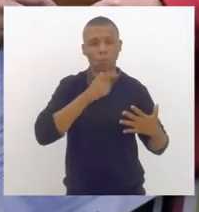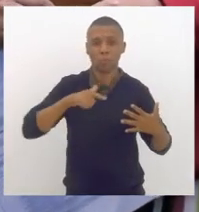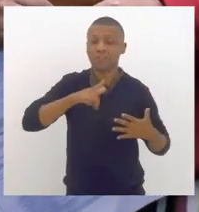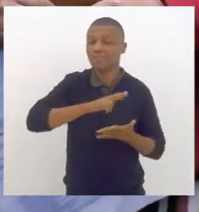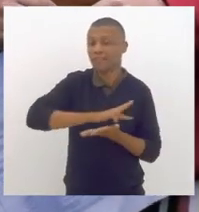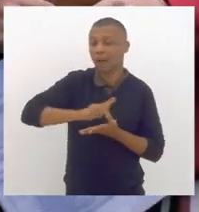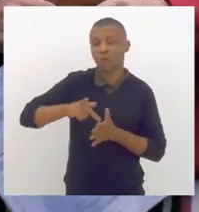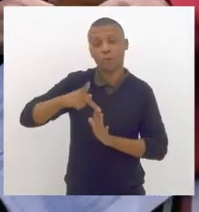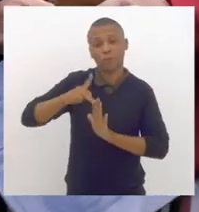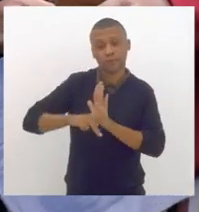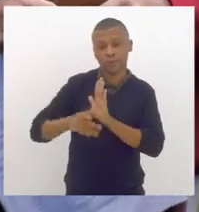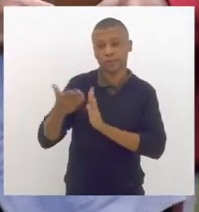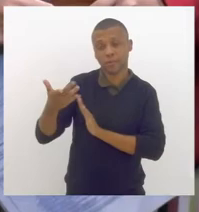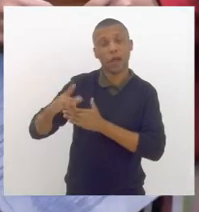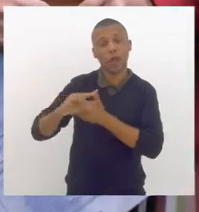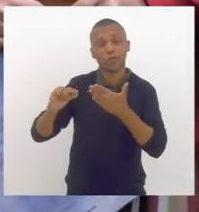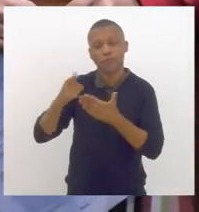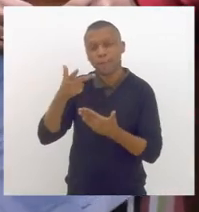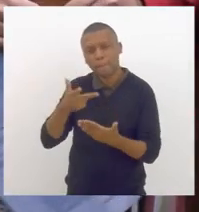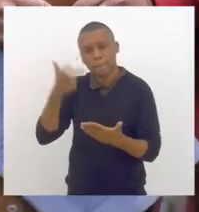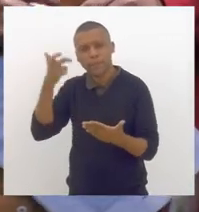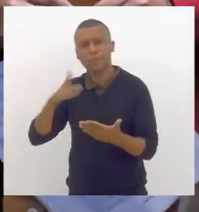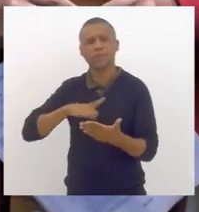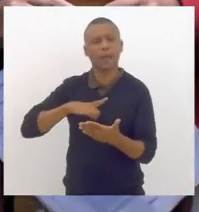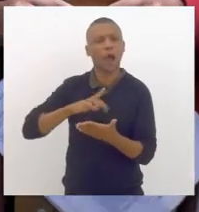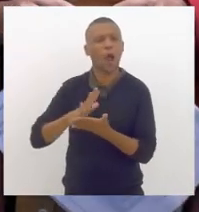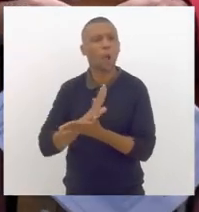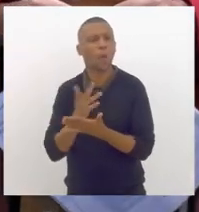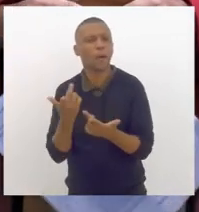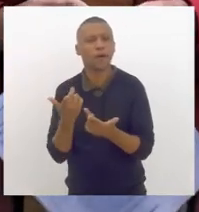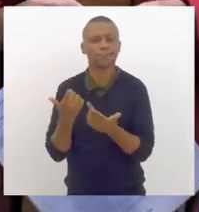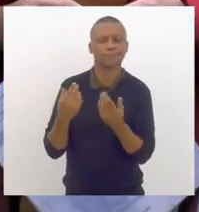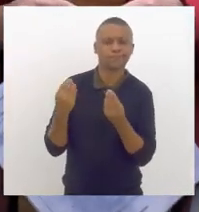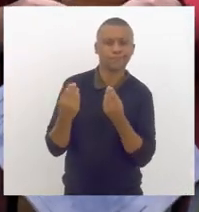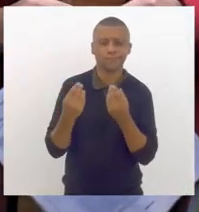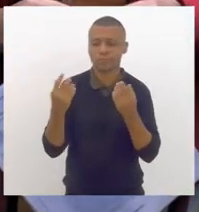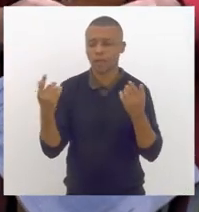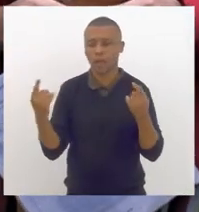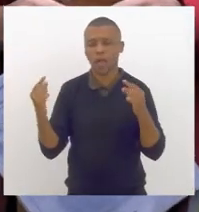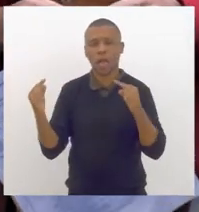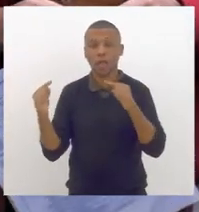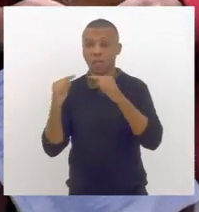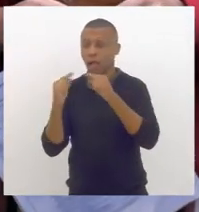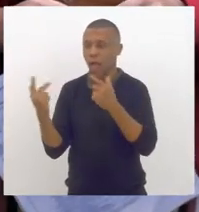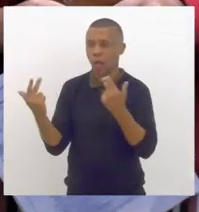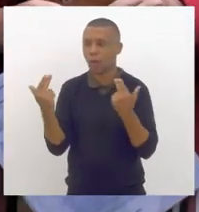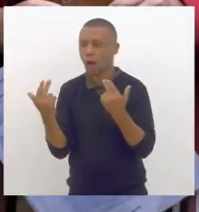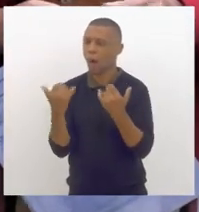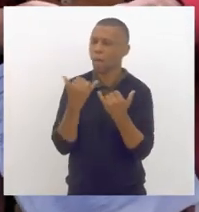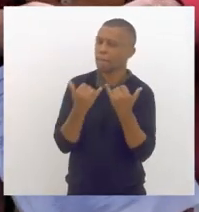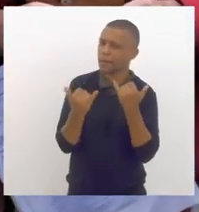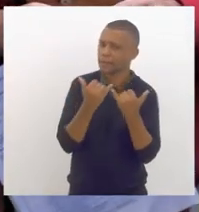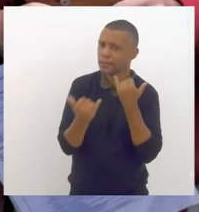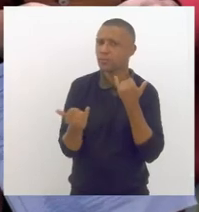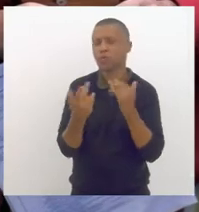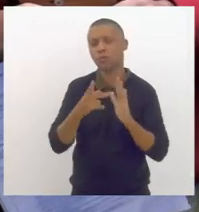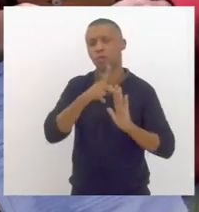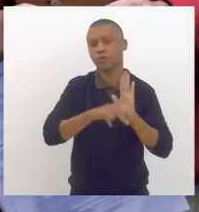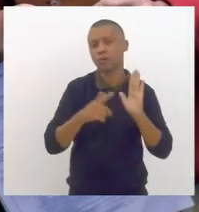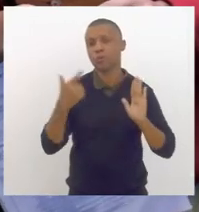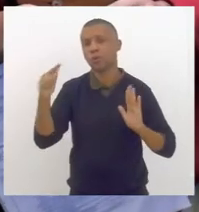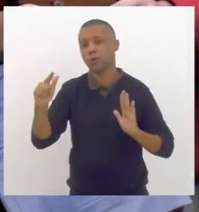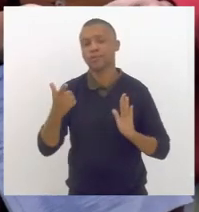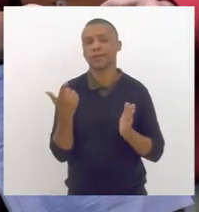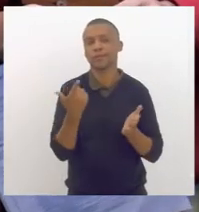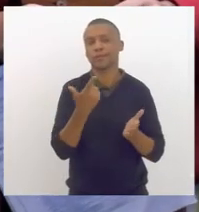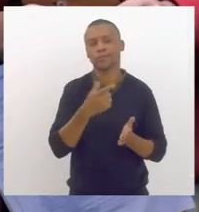Excelência é autor, quando percebeu, Vossa Excelência, que havia algum tipo de identidade com outros projetos, o senhor mesmo foi o primeiro a adotar esse procedimento. Então, ele vai sair de pauta já